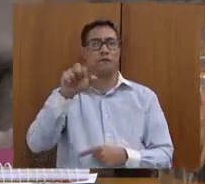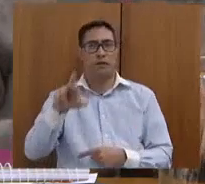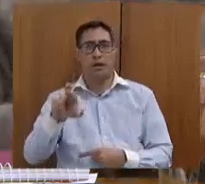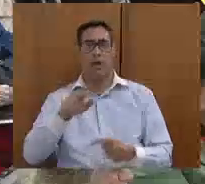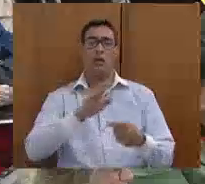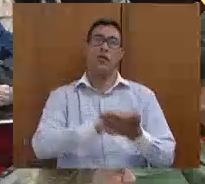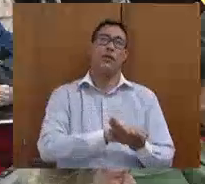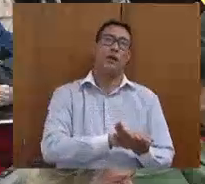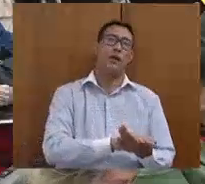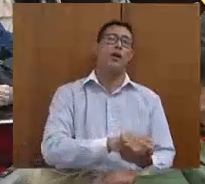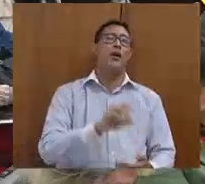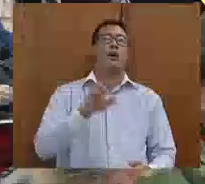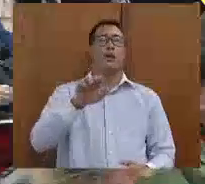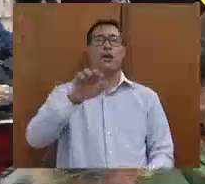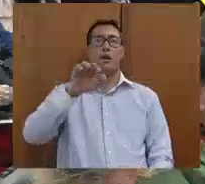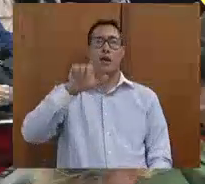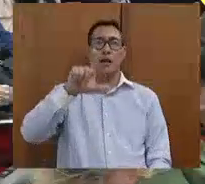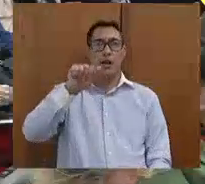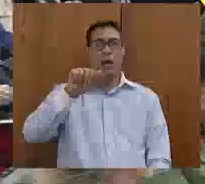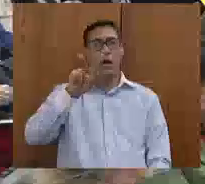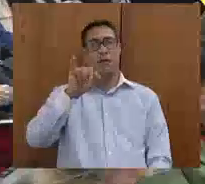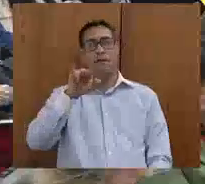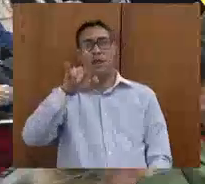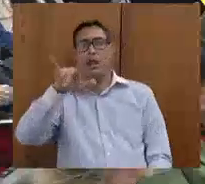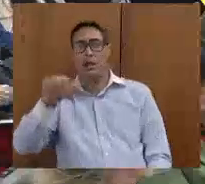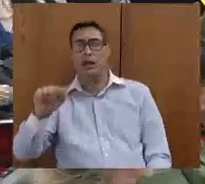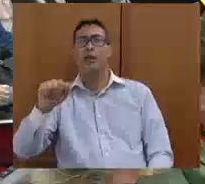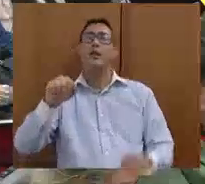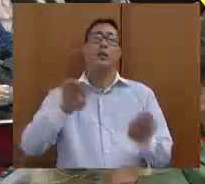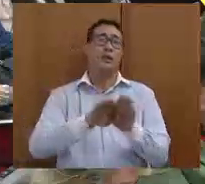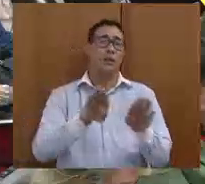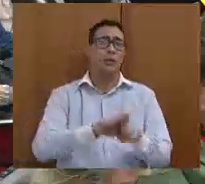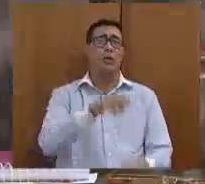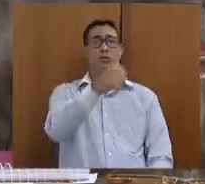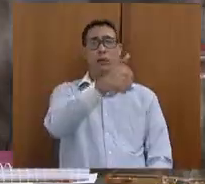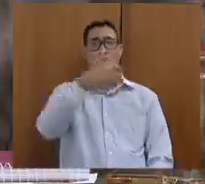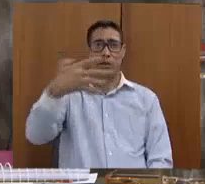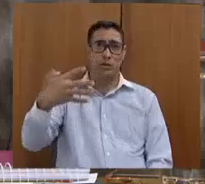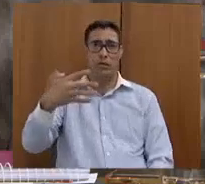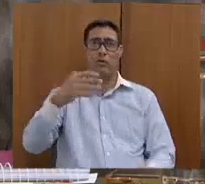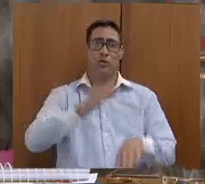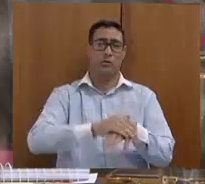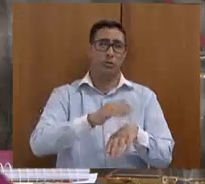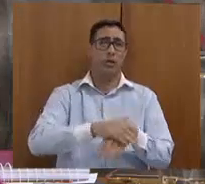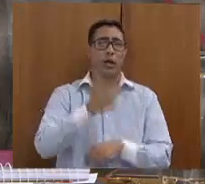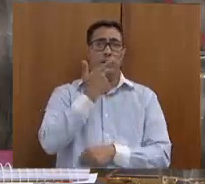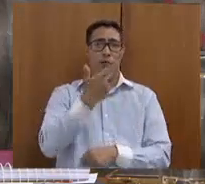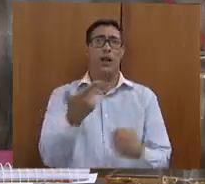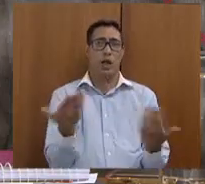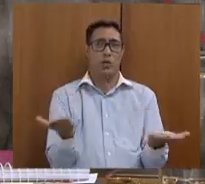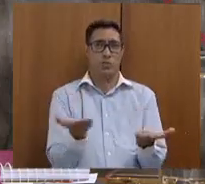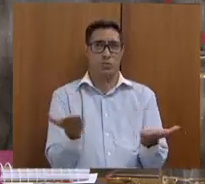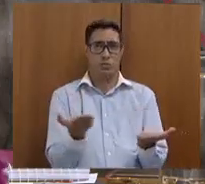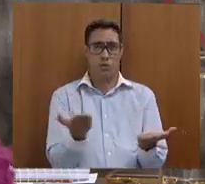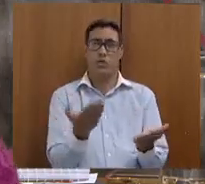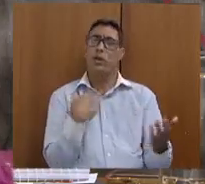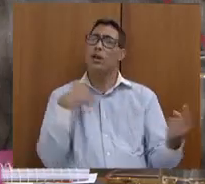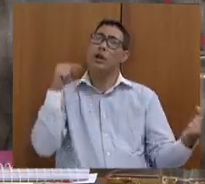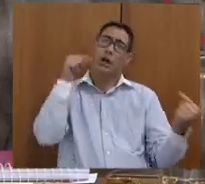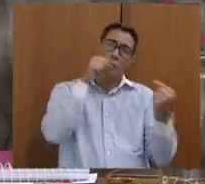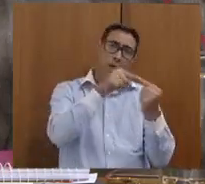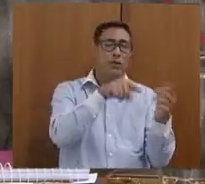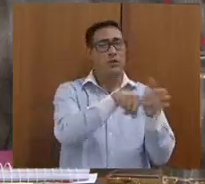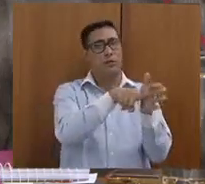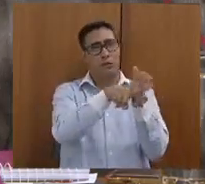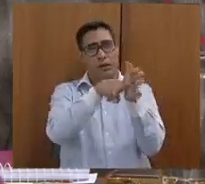UEMG Lavínia registrar que além dos 14 e deputados que fizeram o uso da fala cumprindo a sua tarefa de